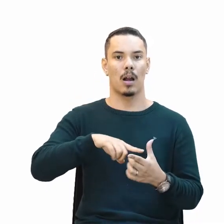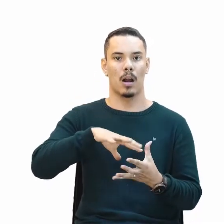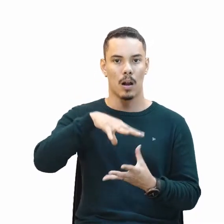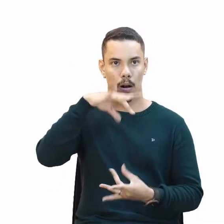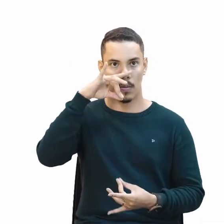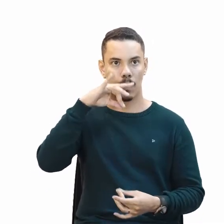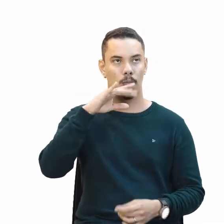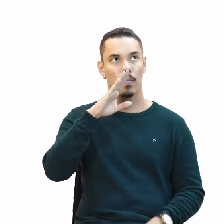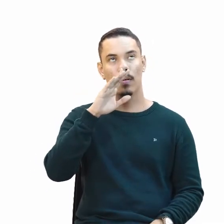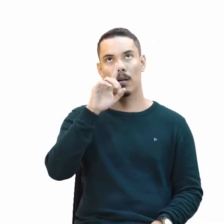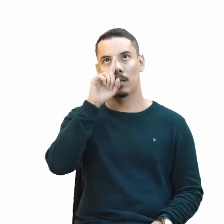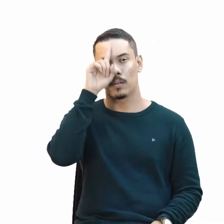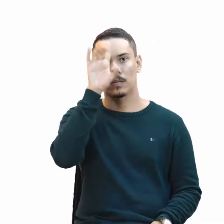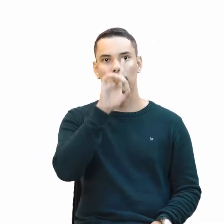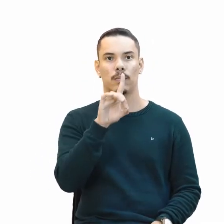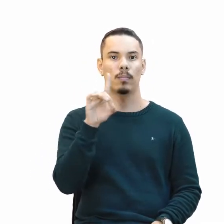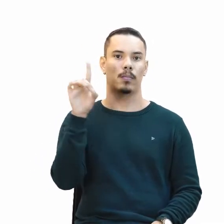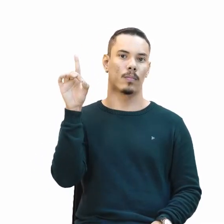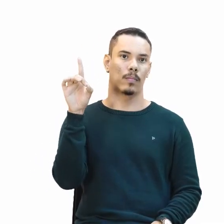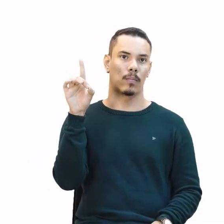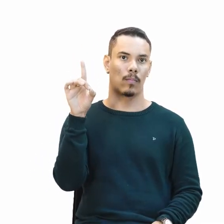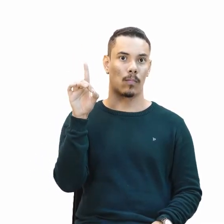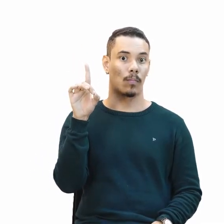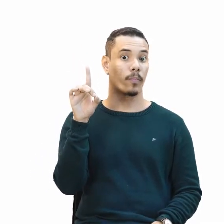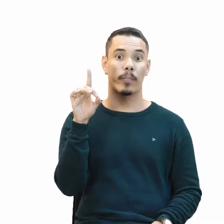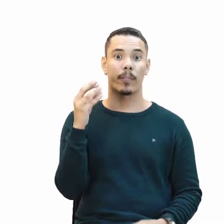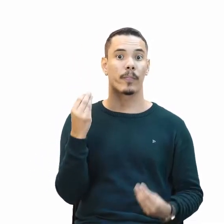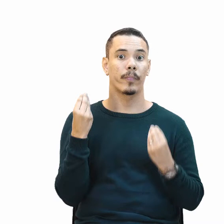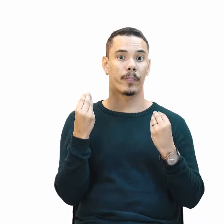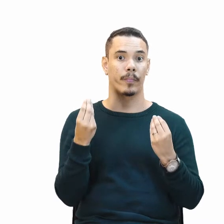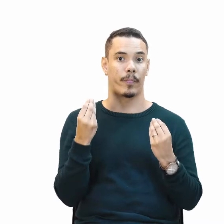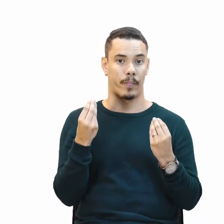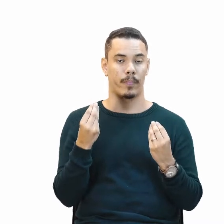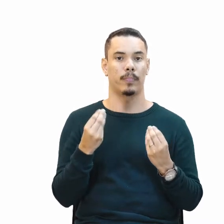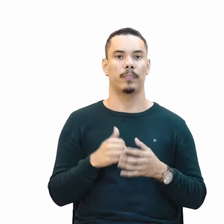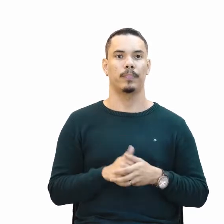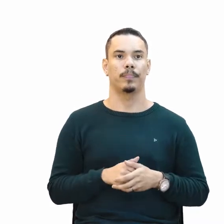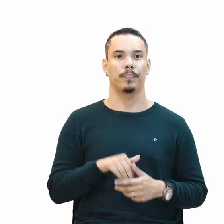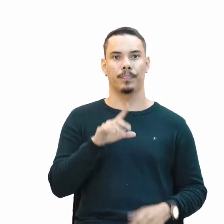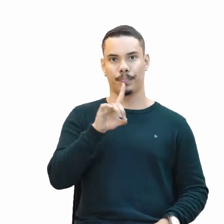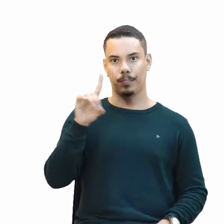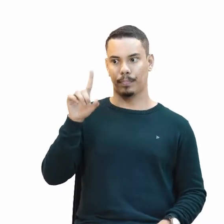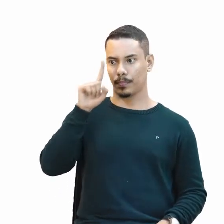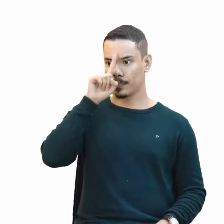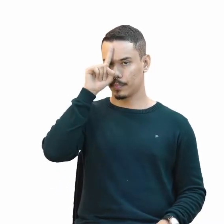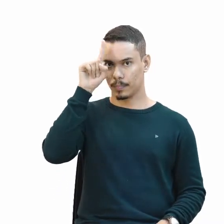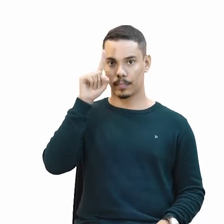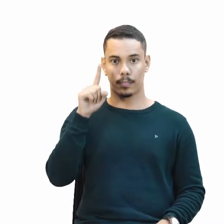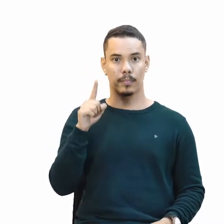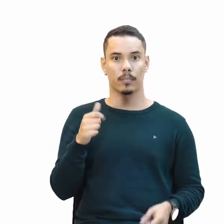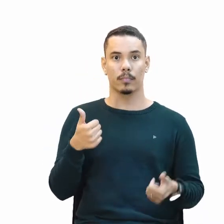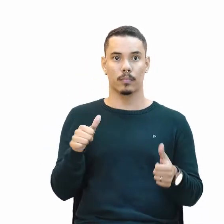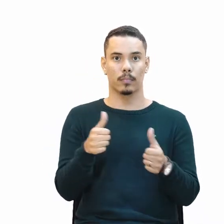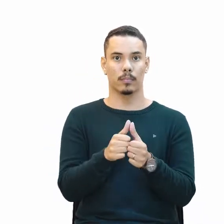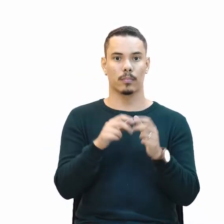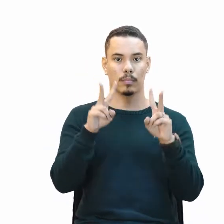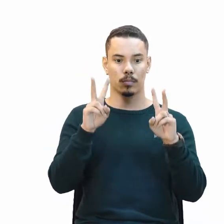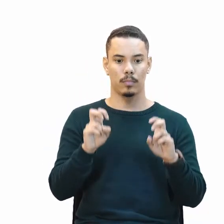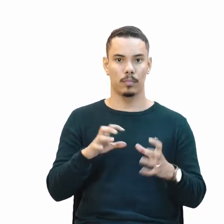Deus para reinar, olha só, a alma foi criada por Deus para reinar sobre o